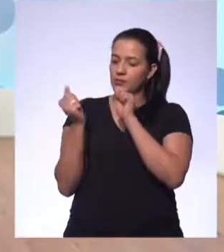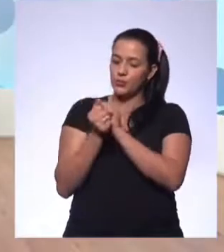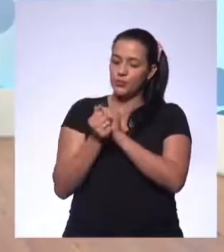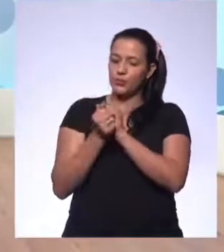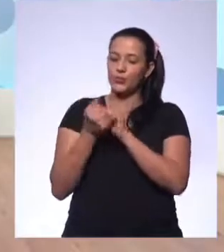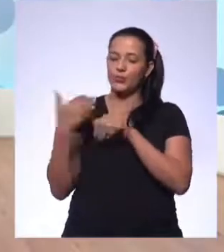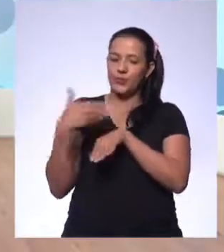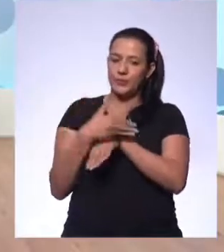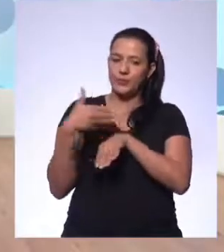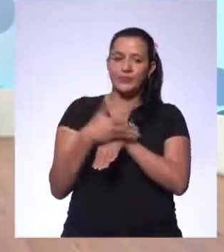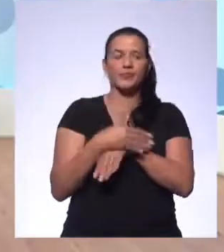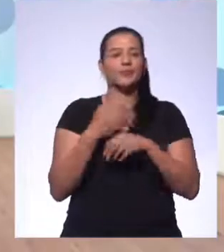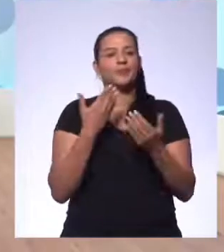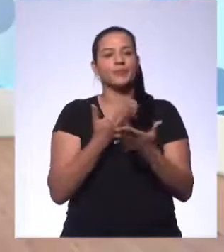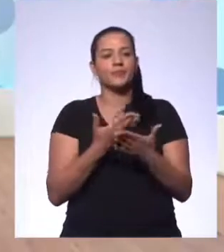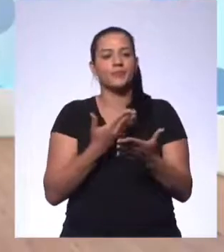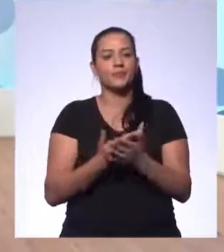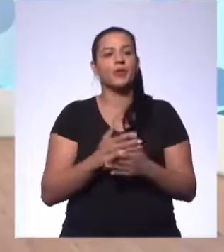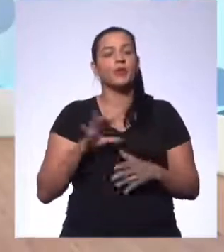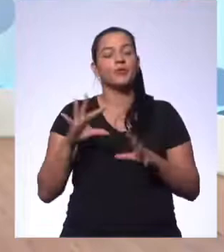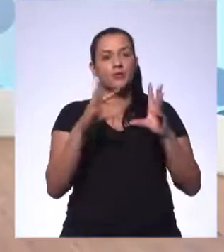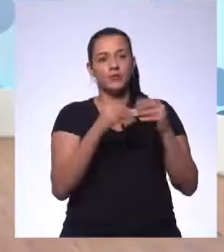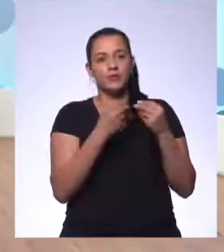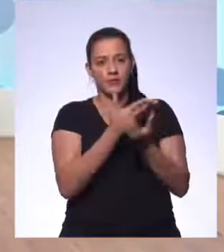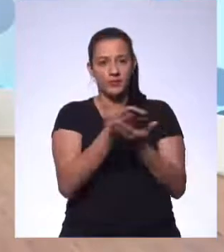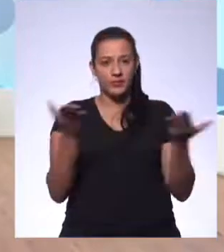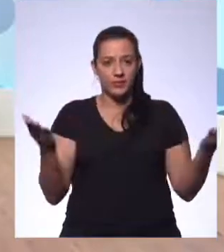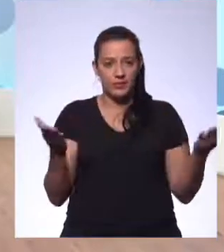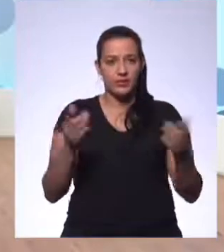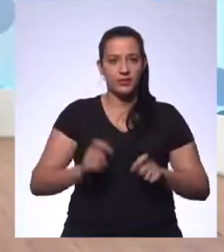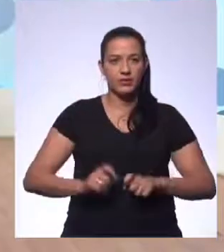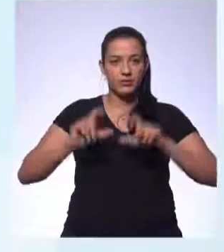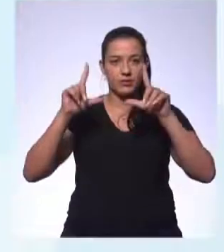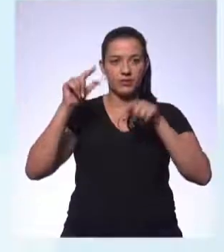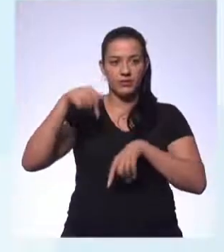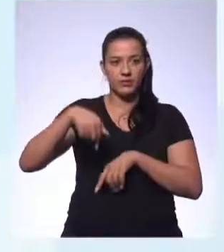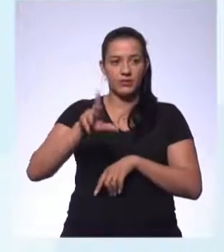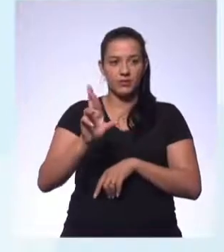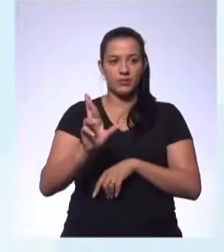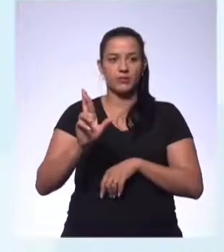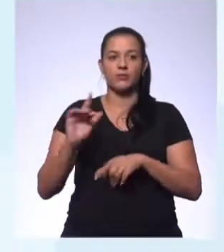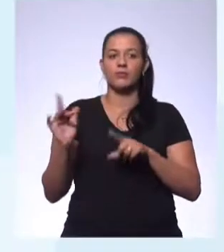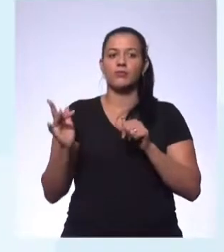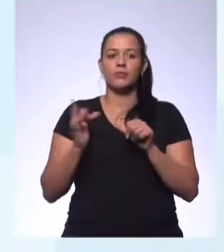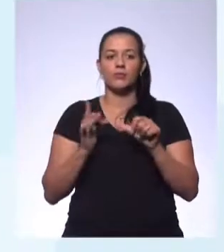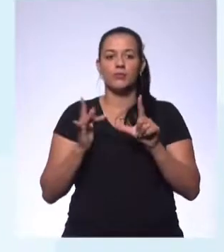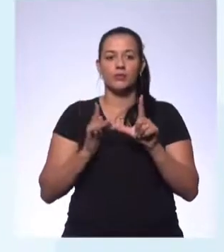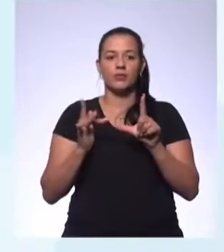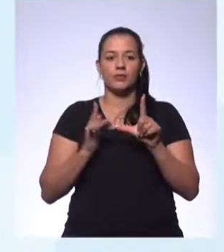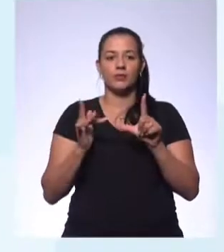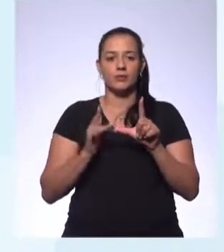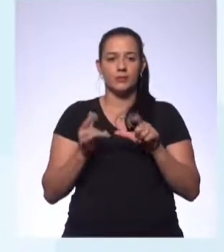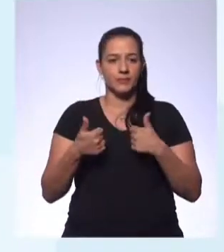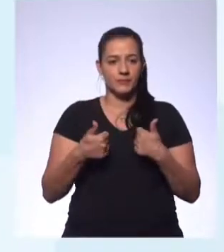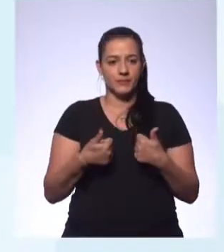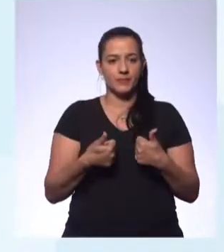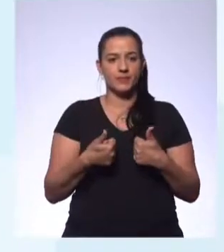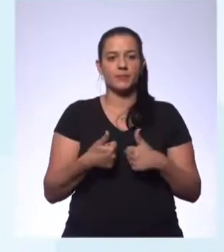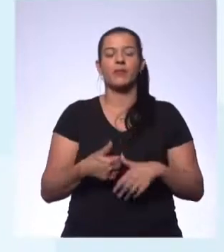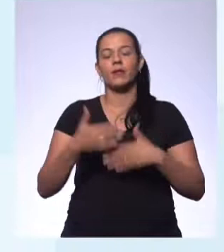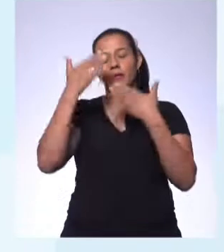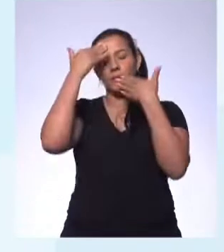participar conosco desta aula. Obrigada a todos vocês. Vai aparecer agora o QR Code na tela e também o link, tá bom?